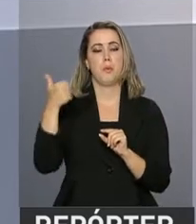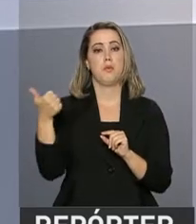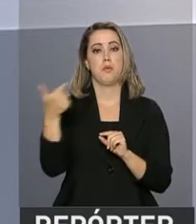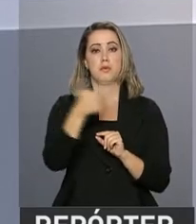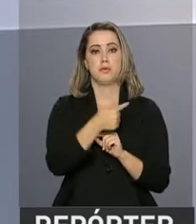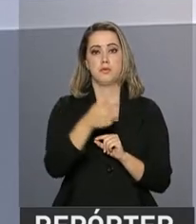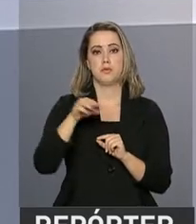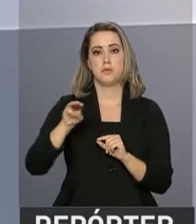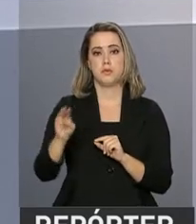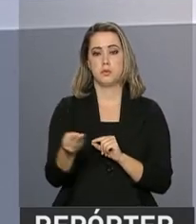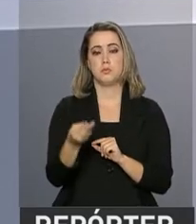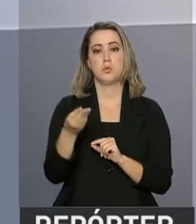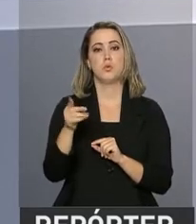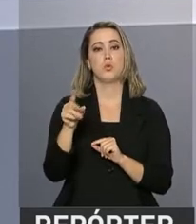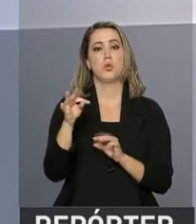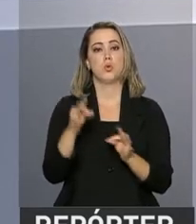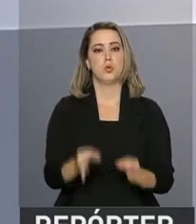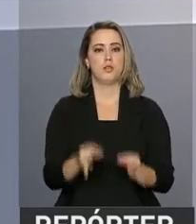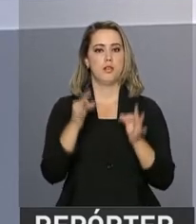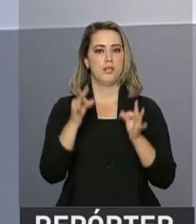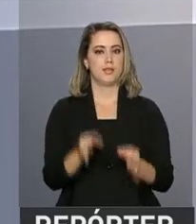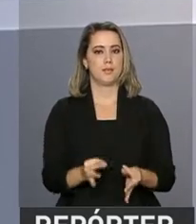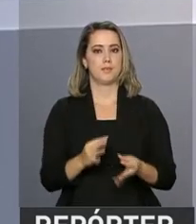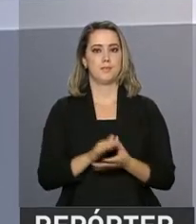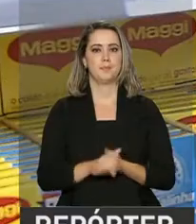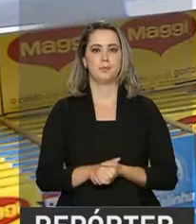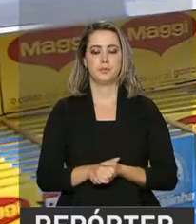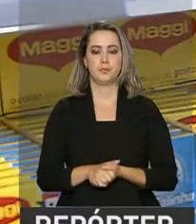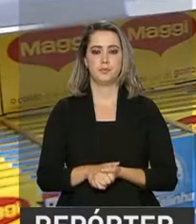foi de 17 mil toneladas